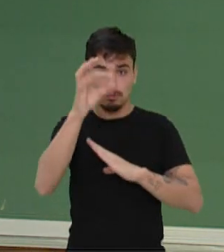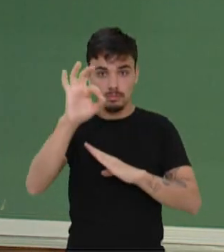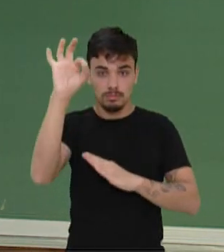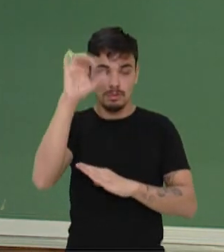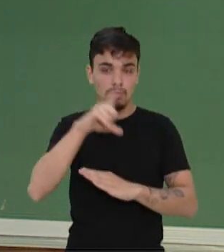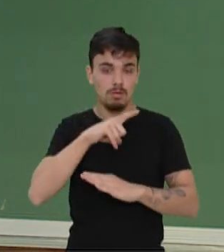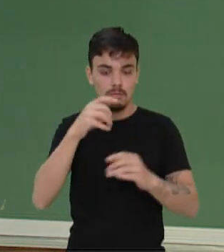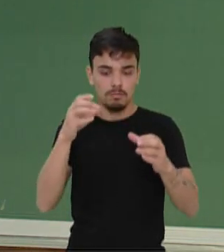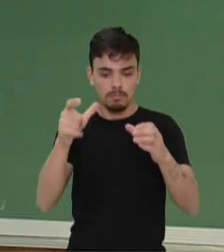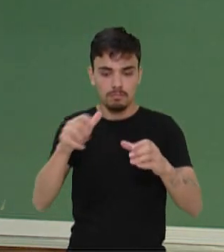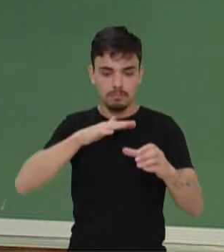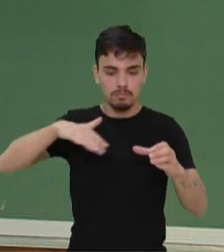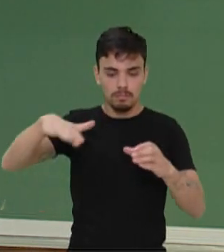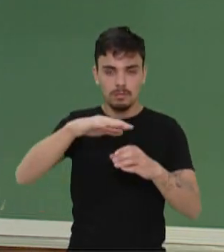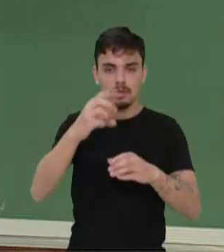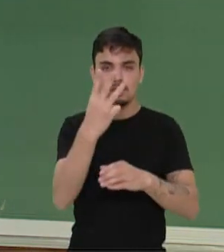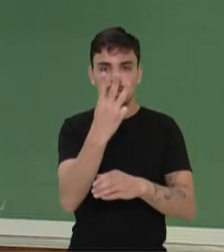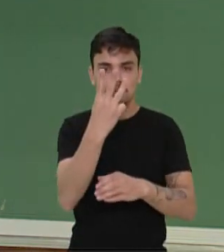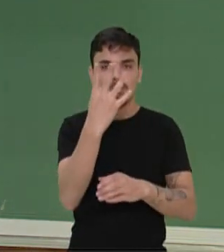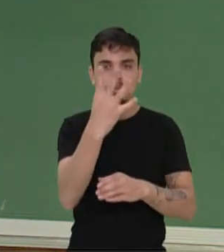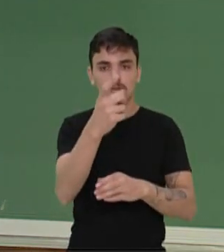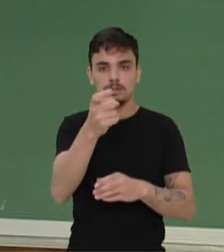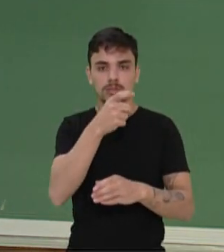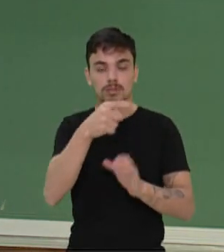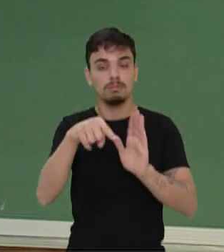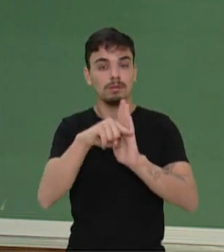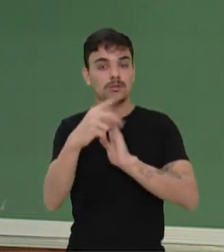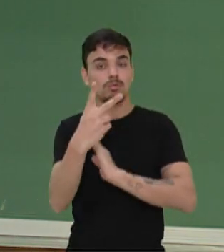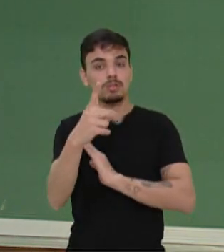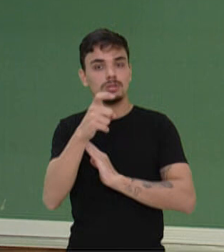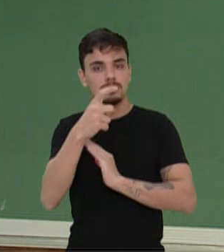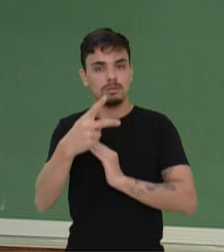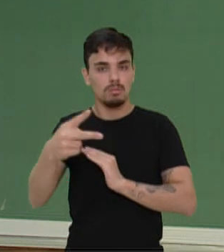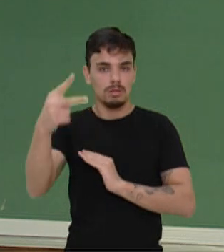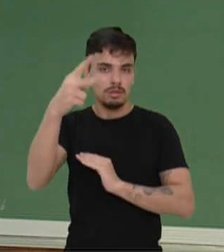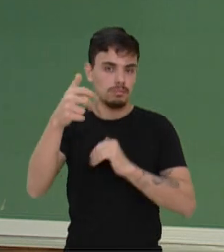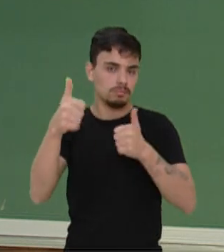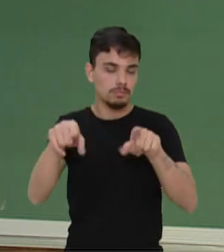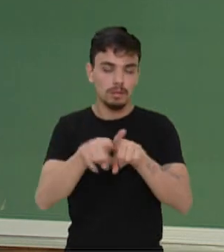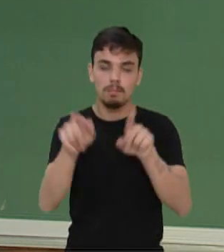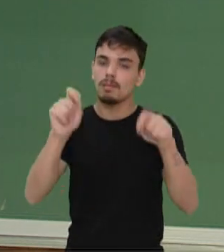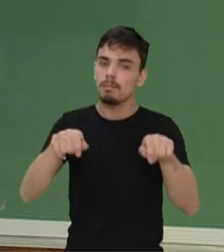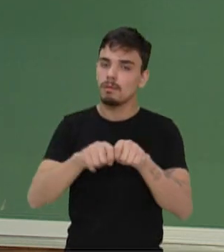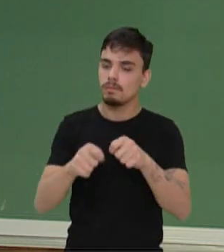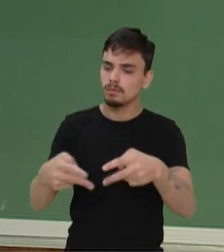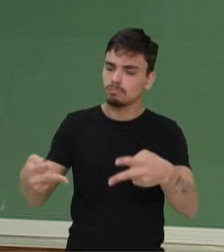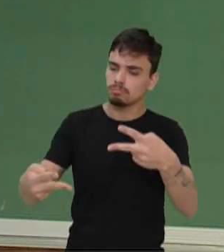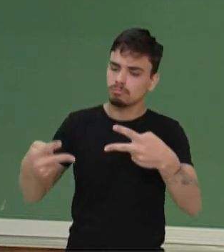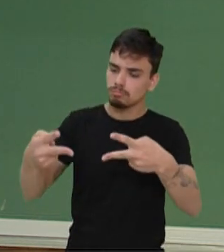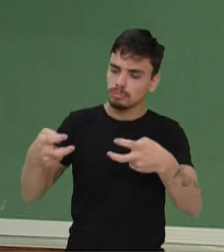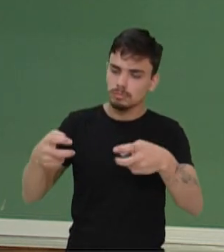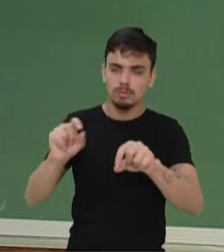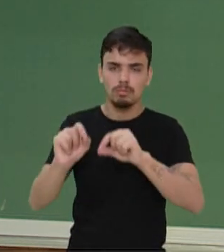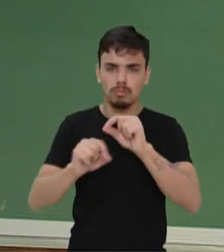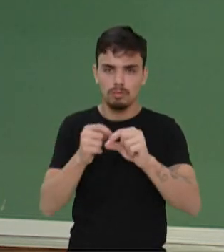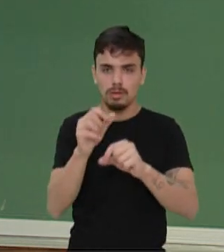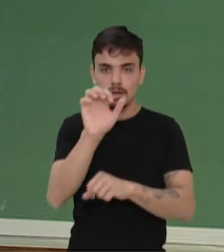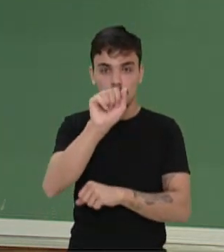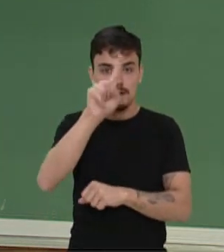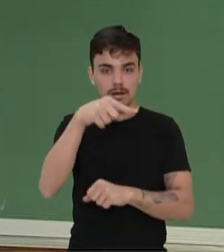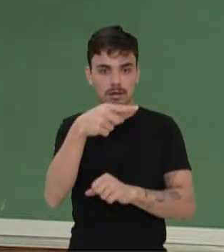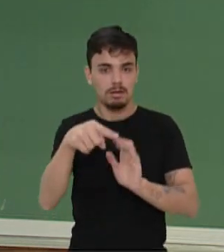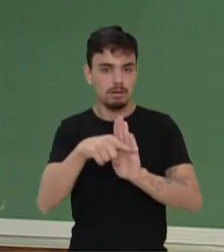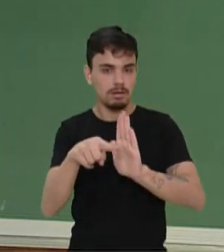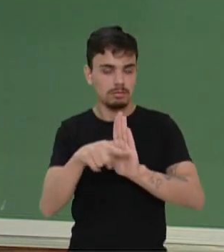ser 34x menos 2x ao quadrado. Ok? E já podemos fazer uma análise aqui, né? Que o A é